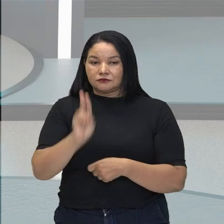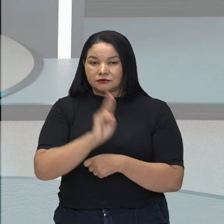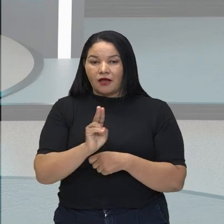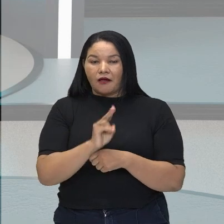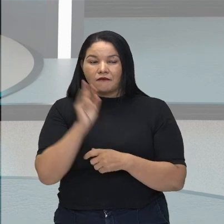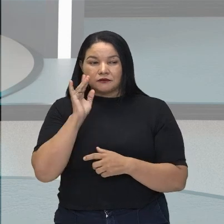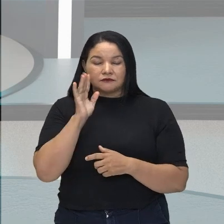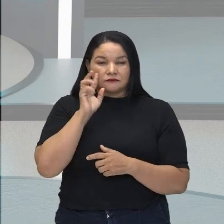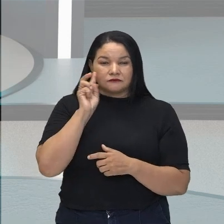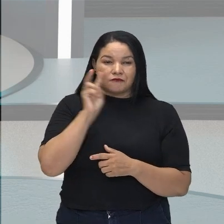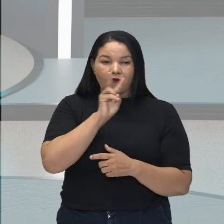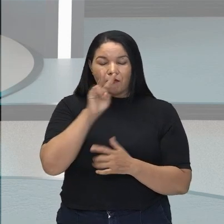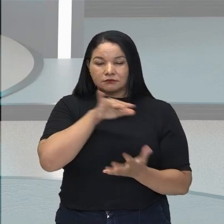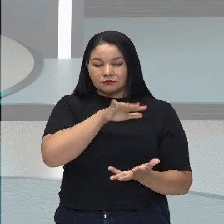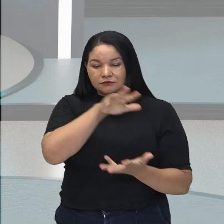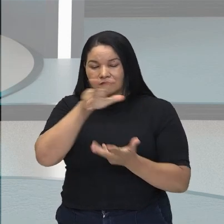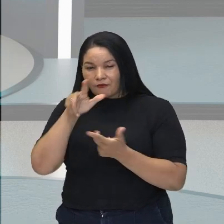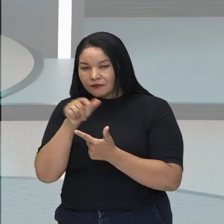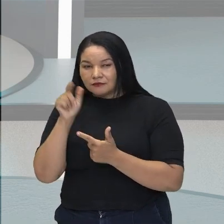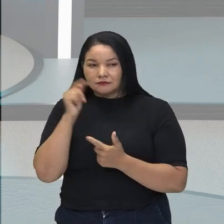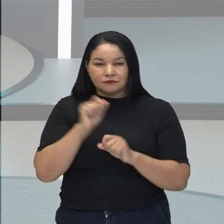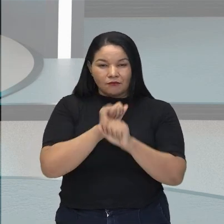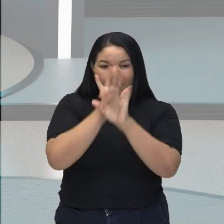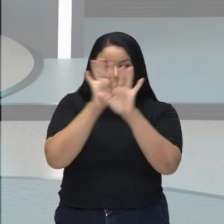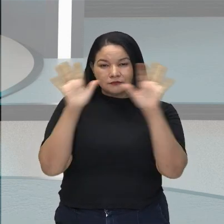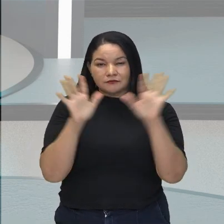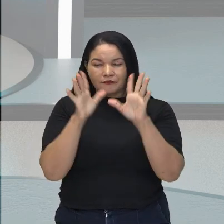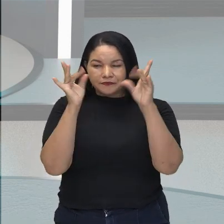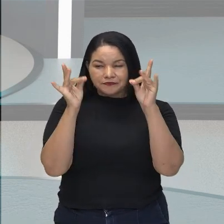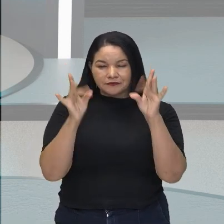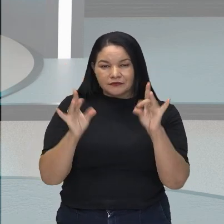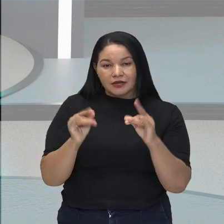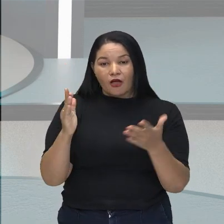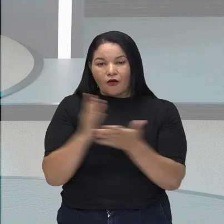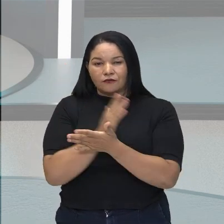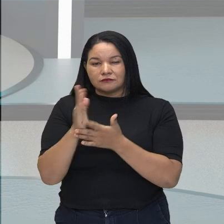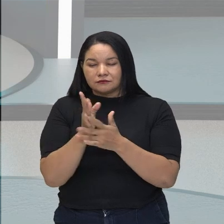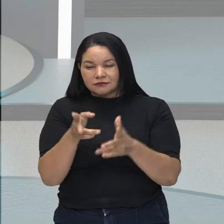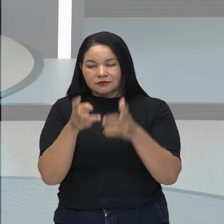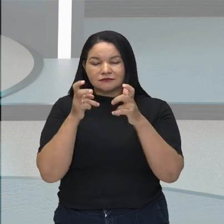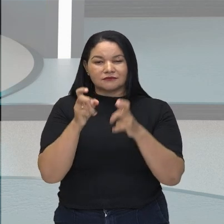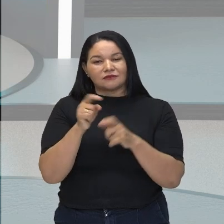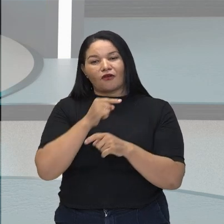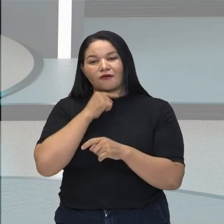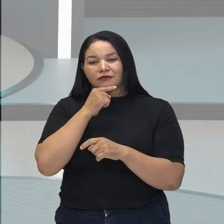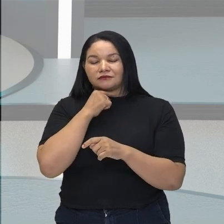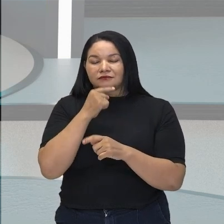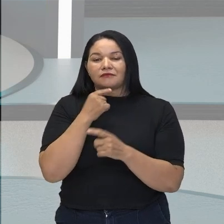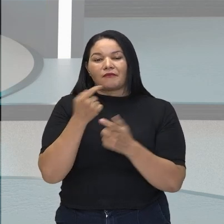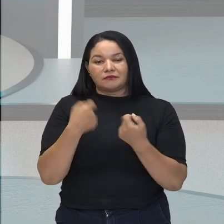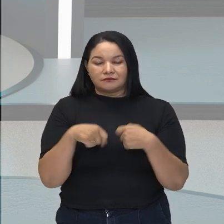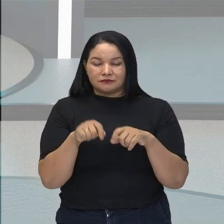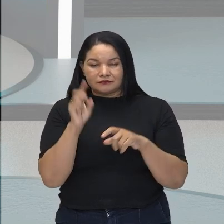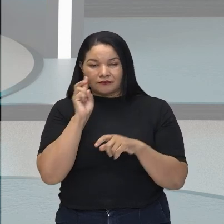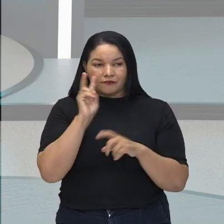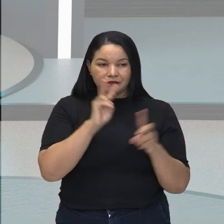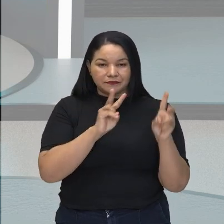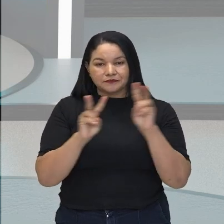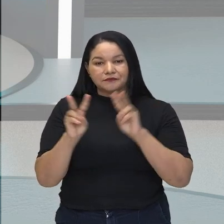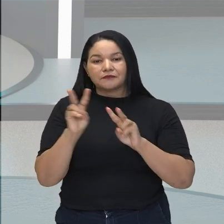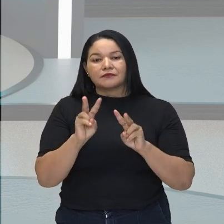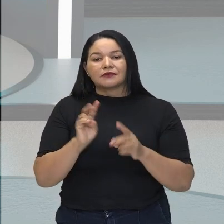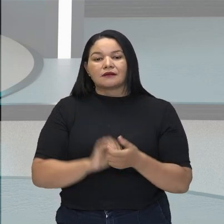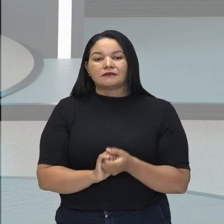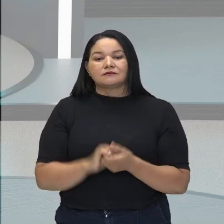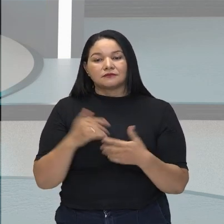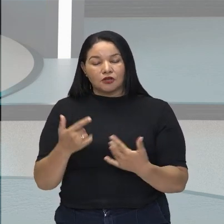maneira única e llena de detalhes que outros poderiam passar por alto. Então,